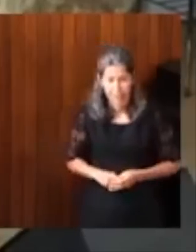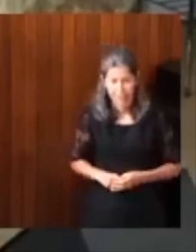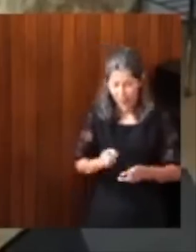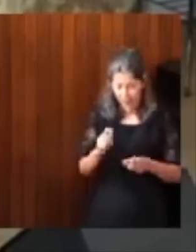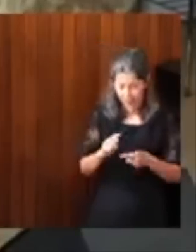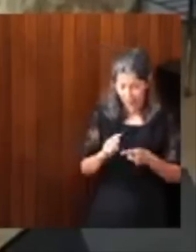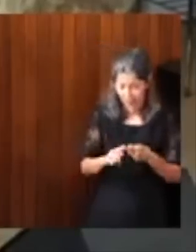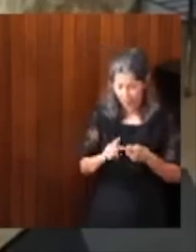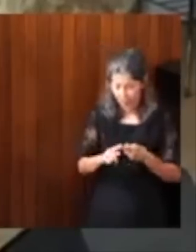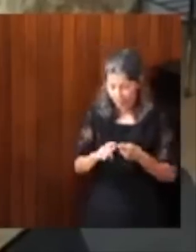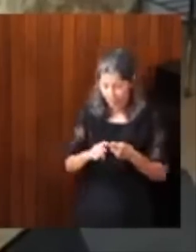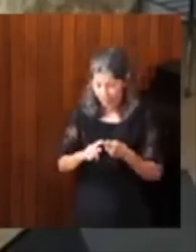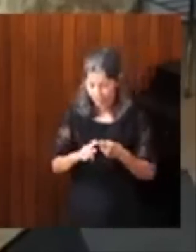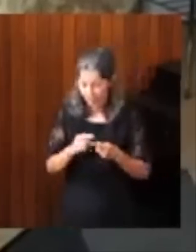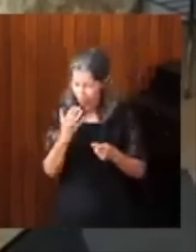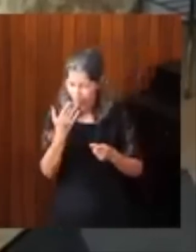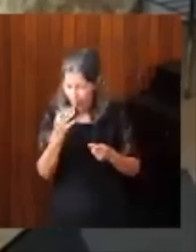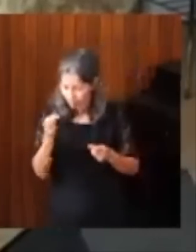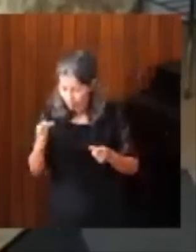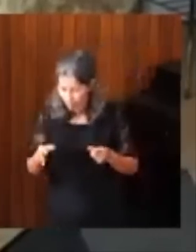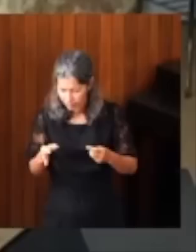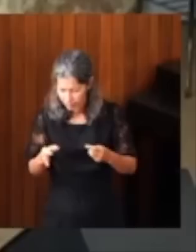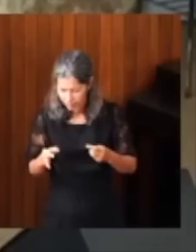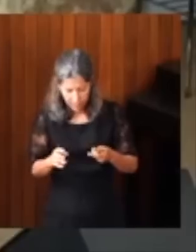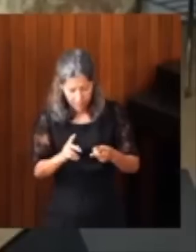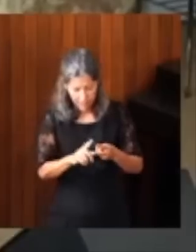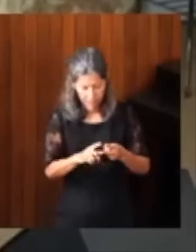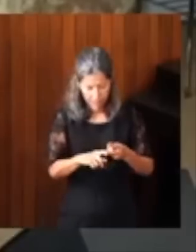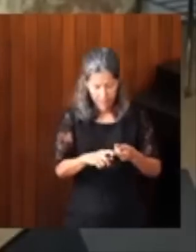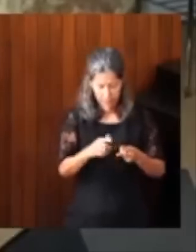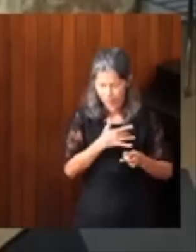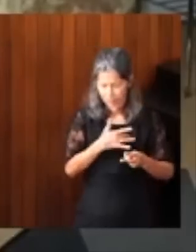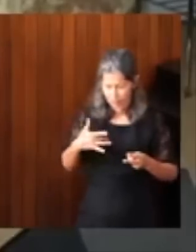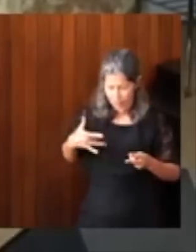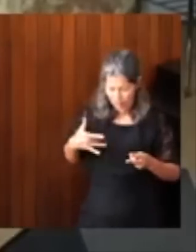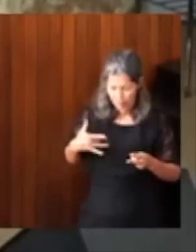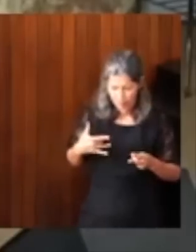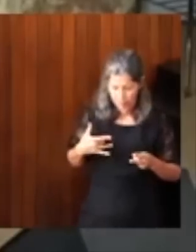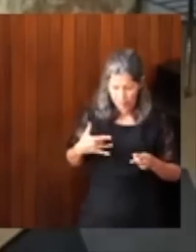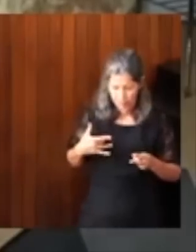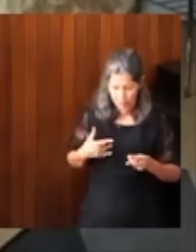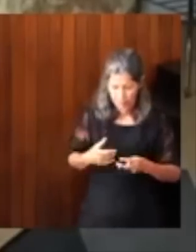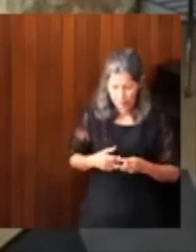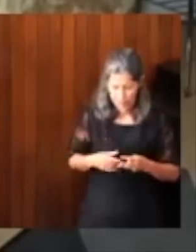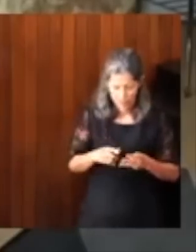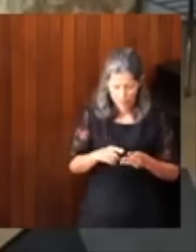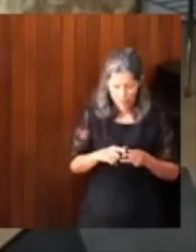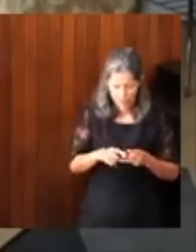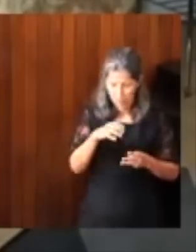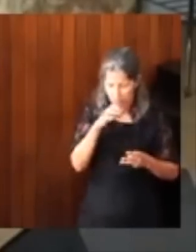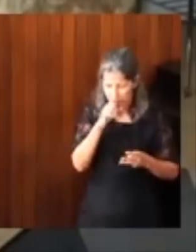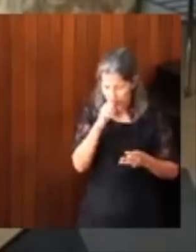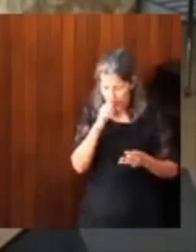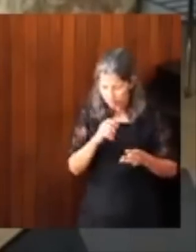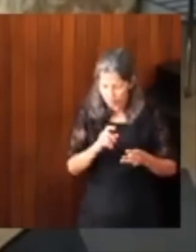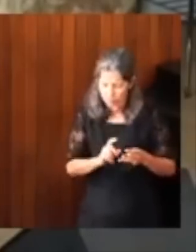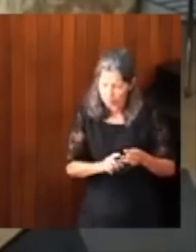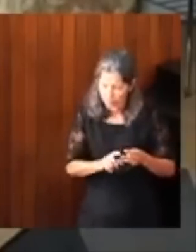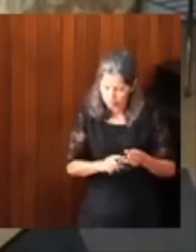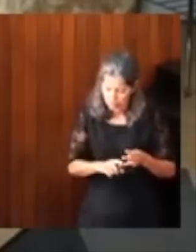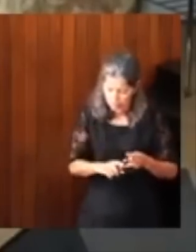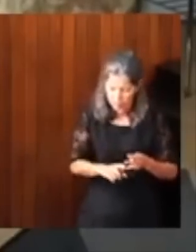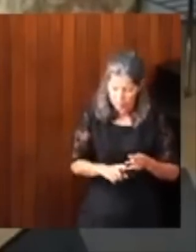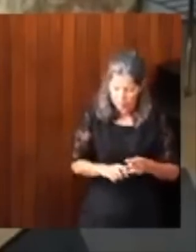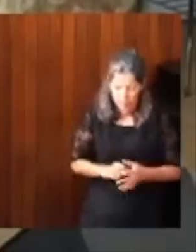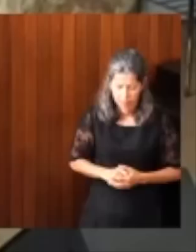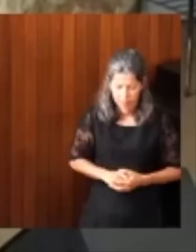os leitores, né? Ele narra a luta intensa de ideias, de crenças, de bestas contra o povo de Deus.